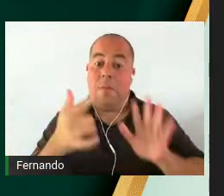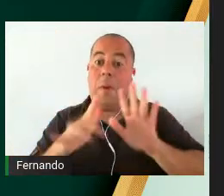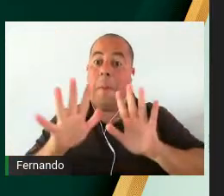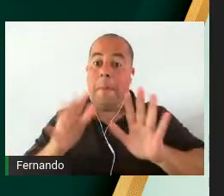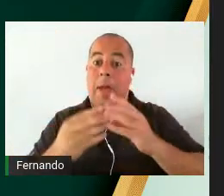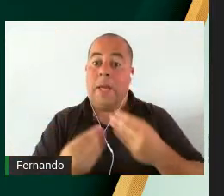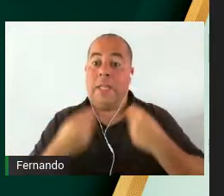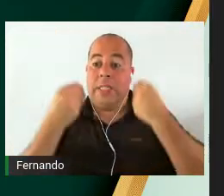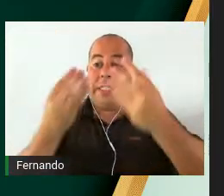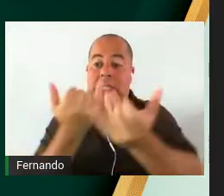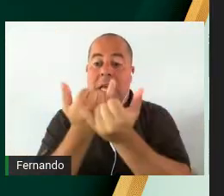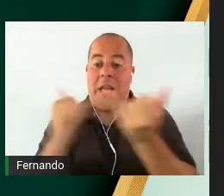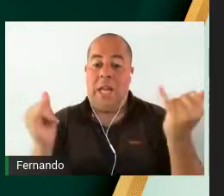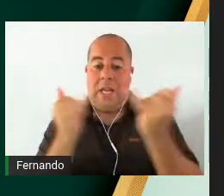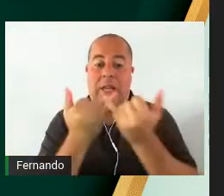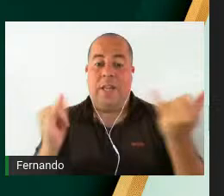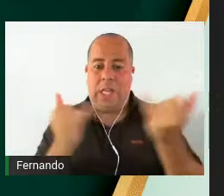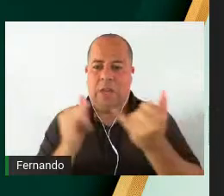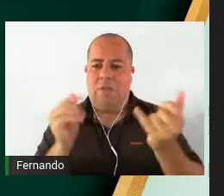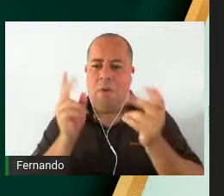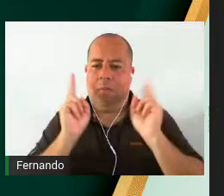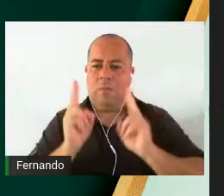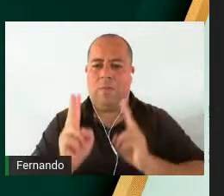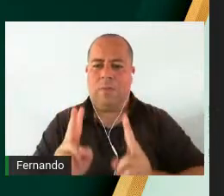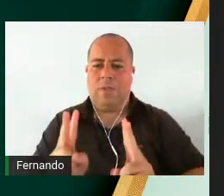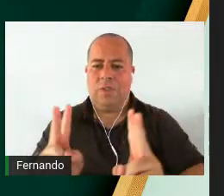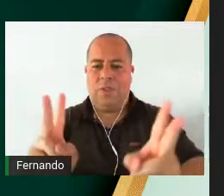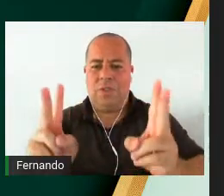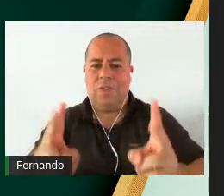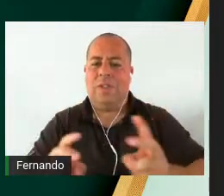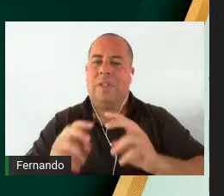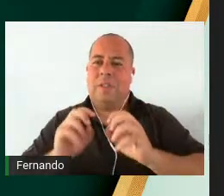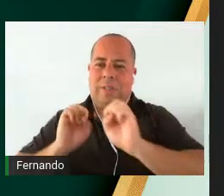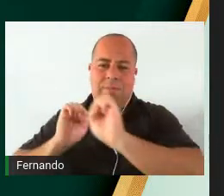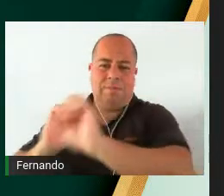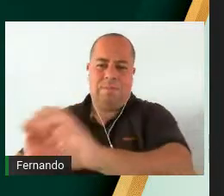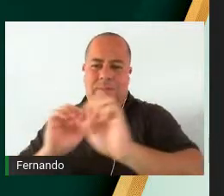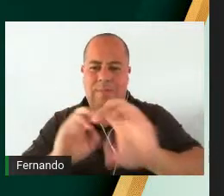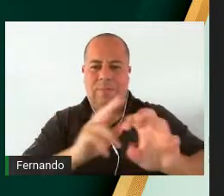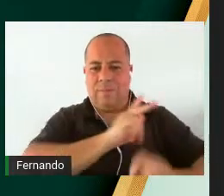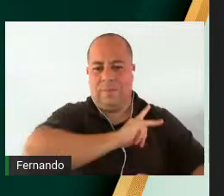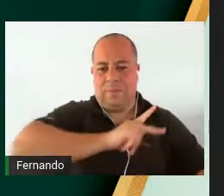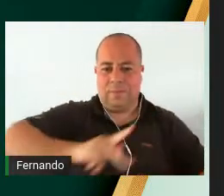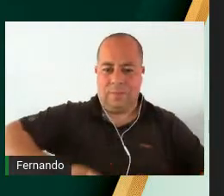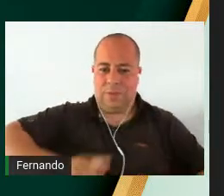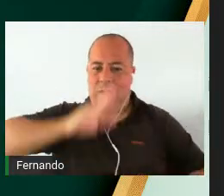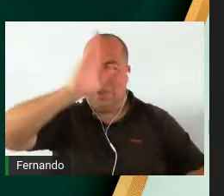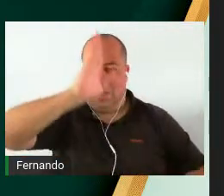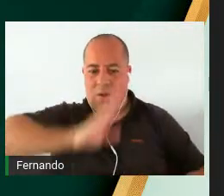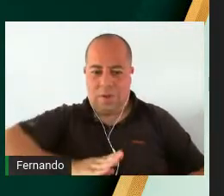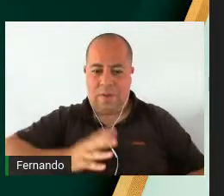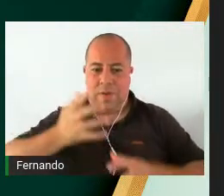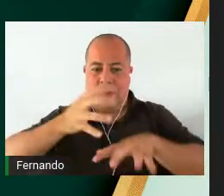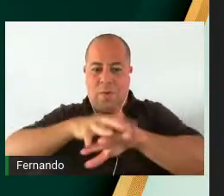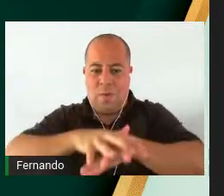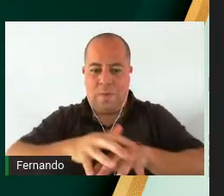energia necessária para seguirmos lutando pela educação pública, gratuita,